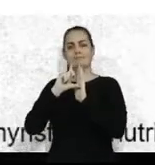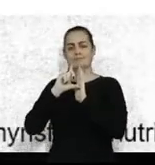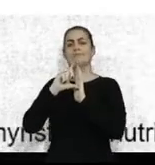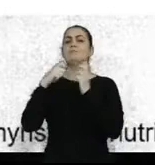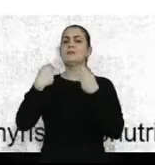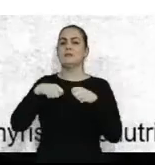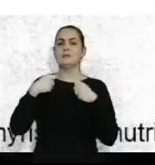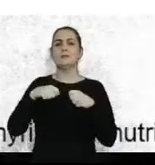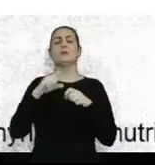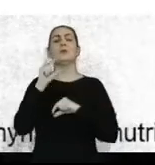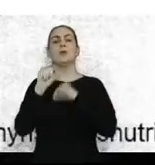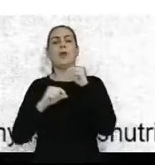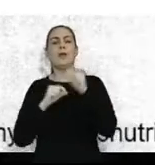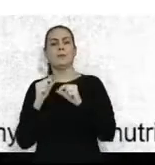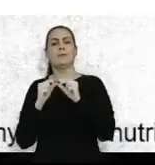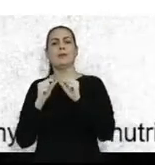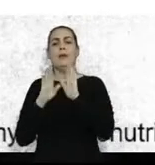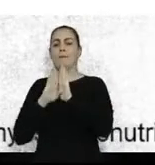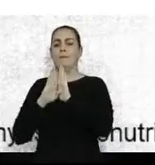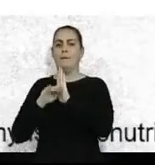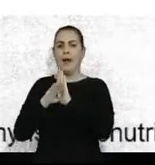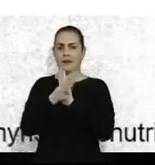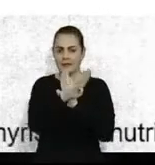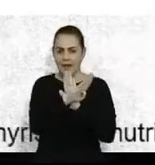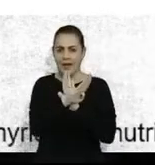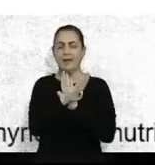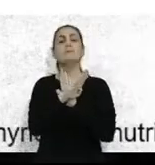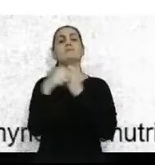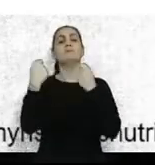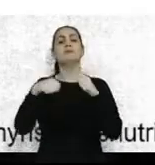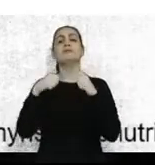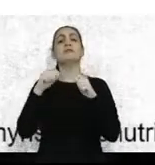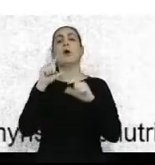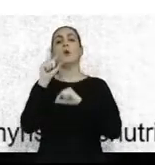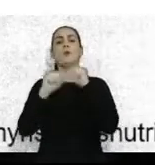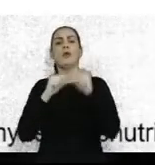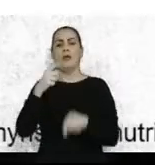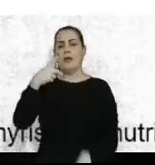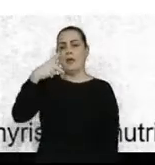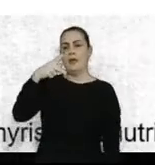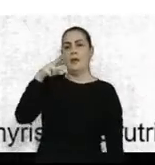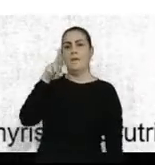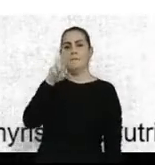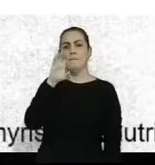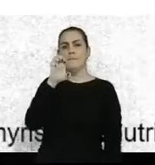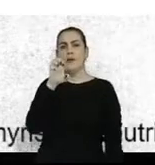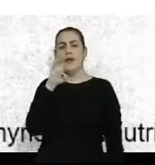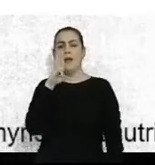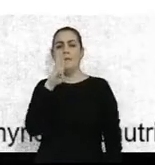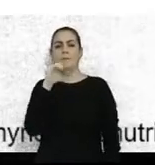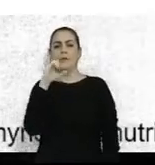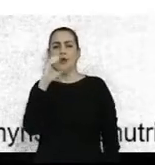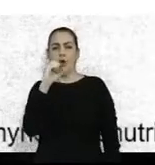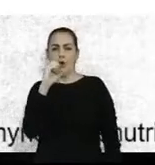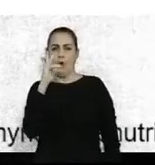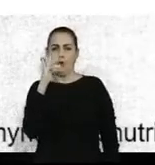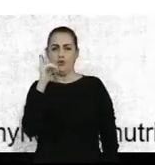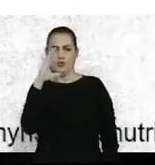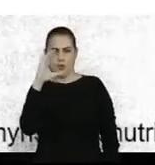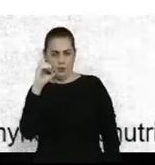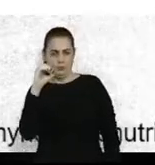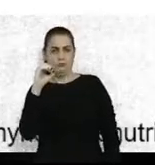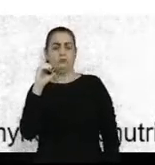os pré-bióticos. E aí são essas fibras, né? Trabalhar com essas fibras alimentares para elas agirem